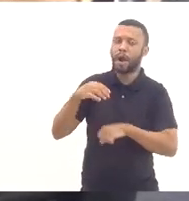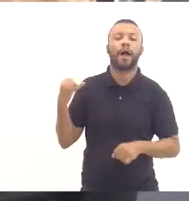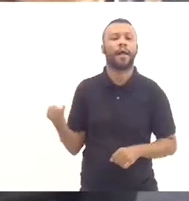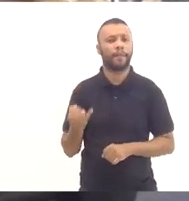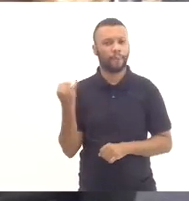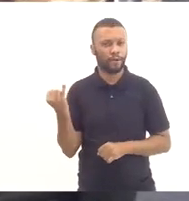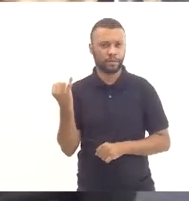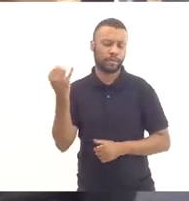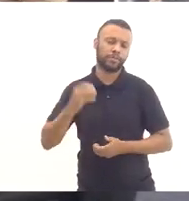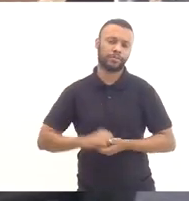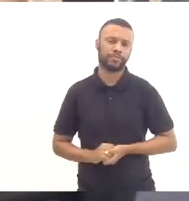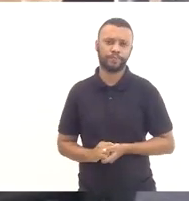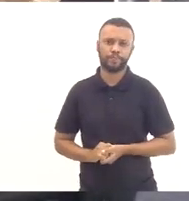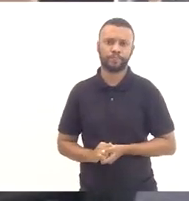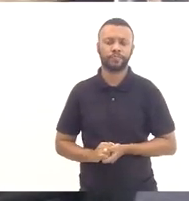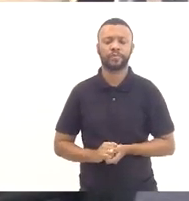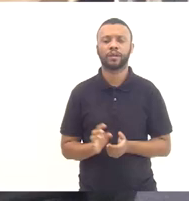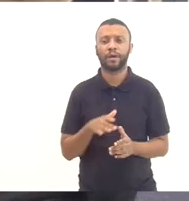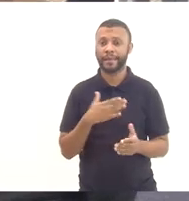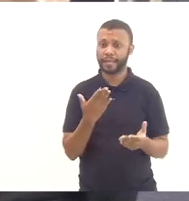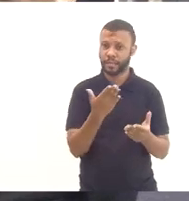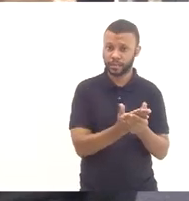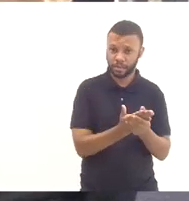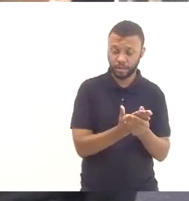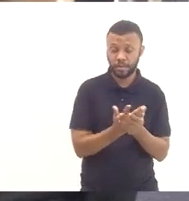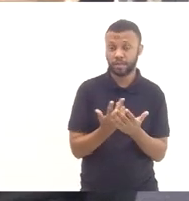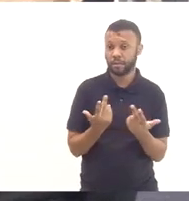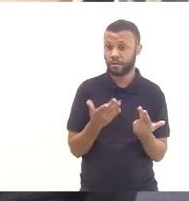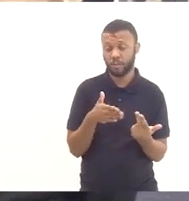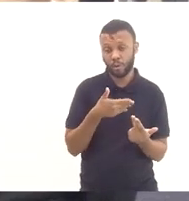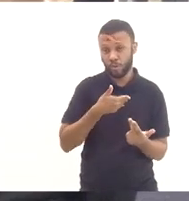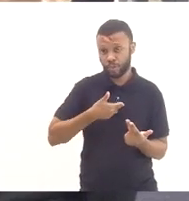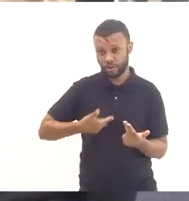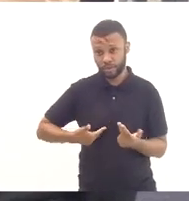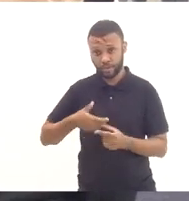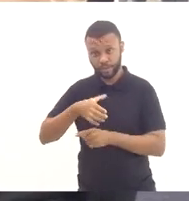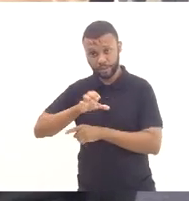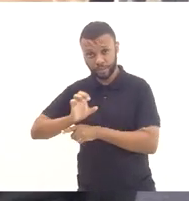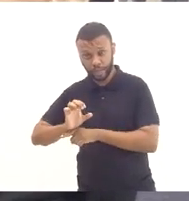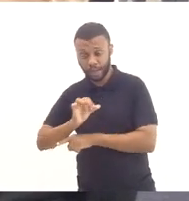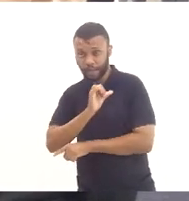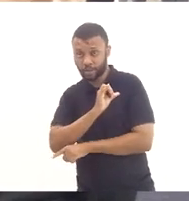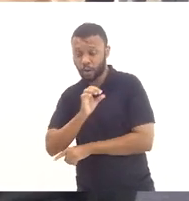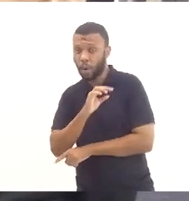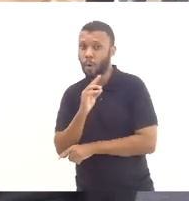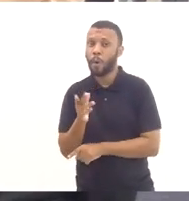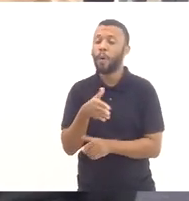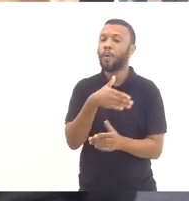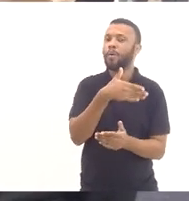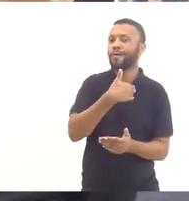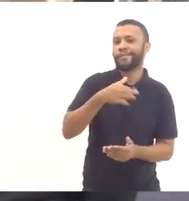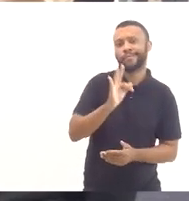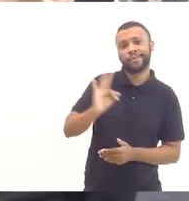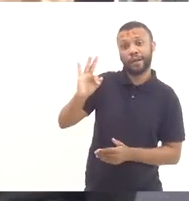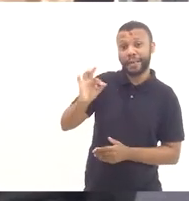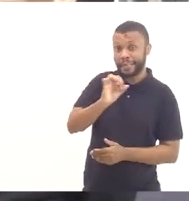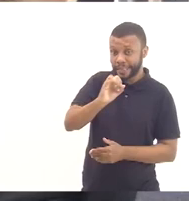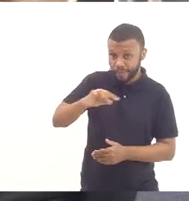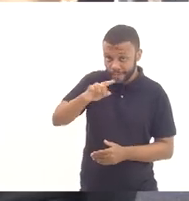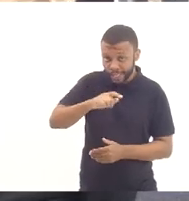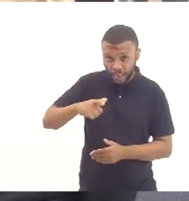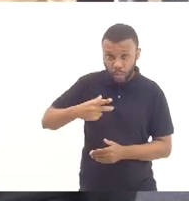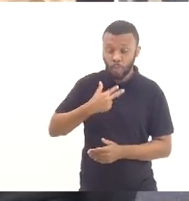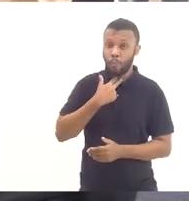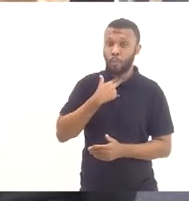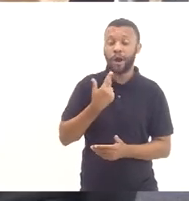para esses essas ações tanto quanto o estado quanto nós temos a defensoria que aqueles que não podem custar o advogado tem os núcleos de